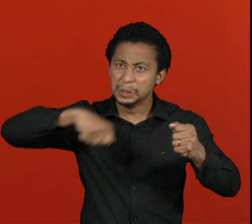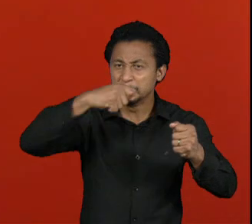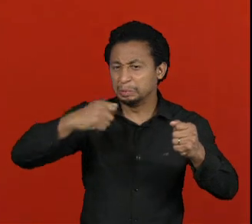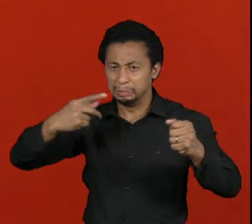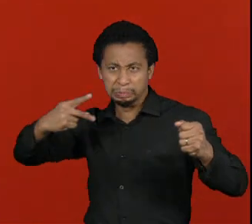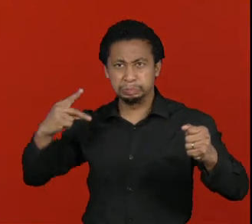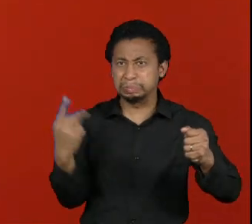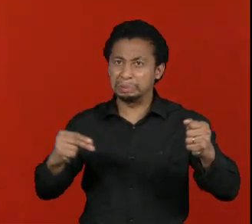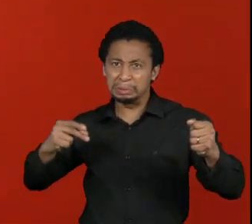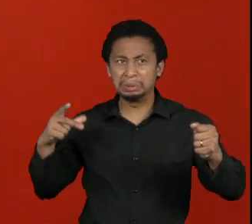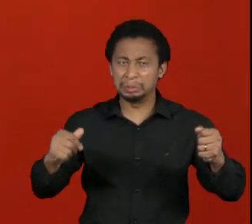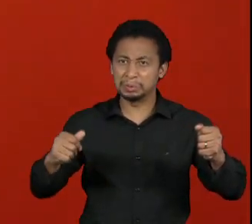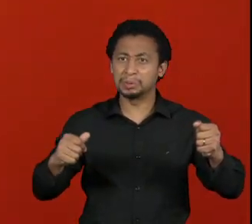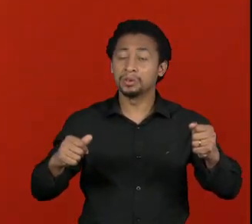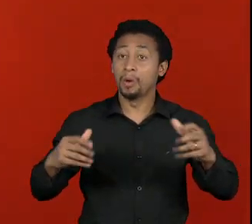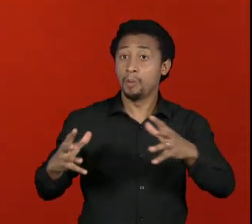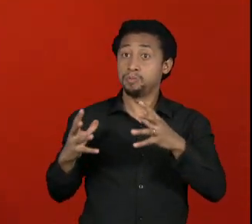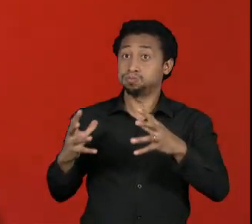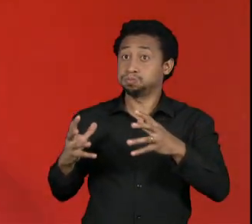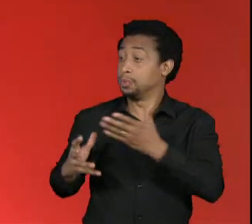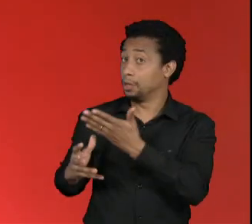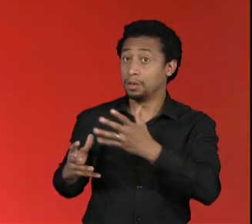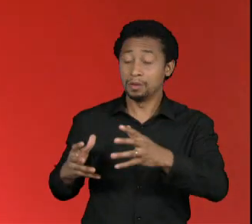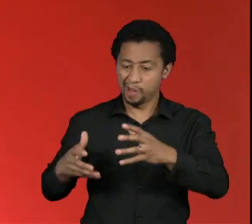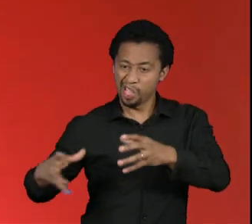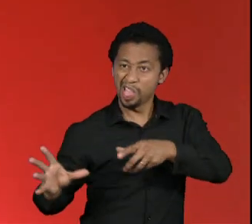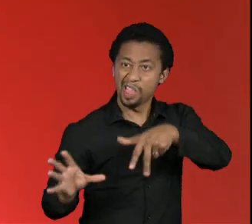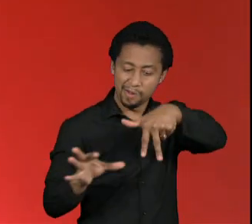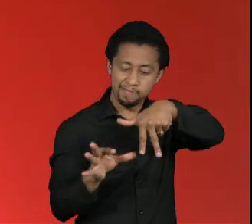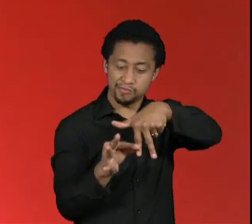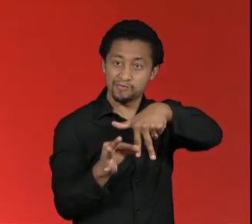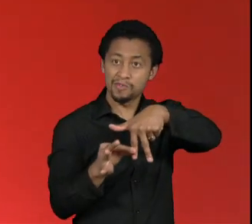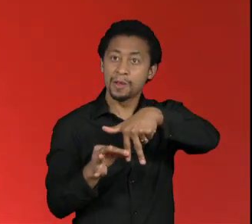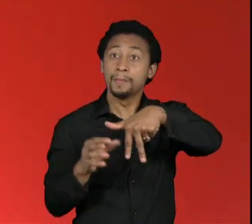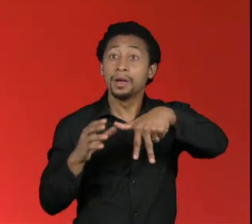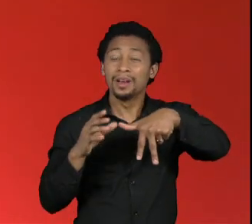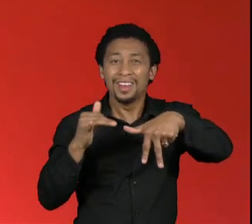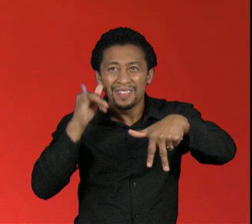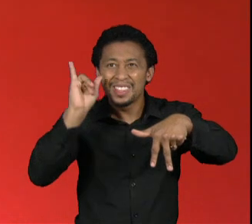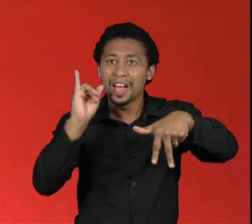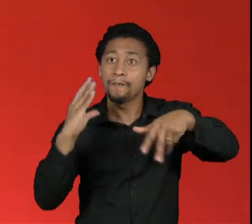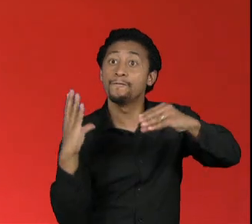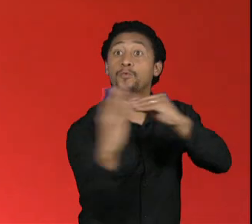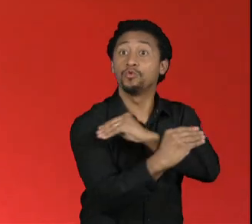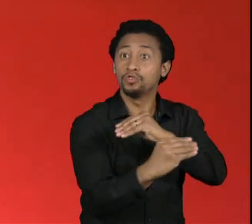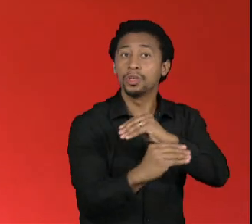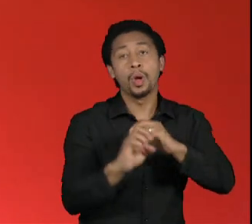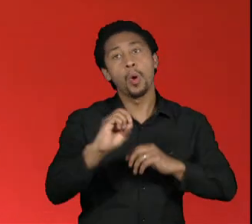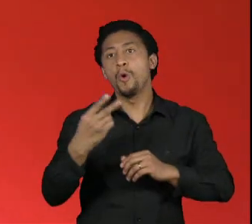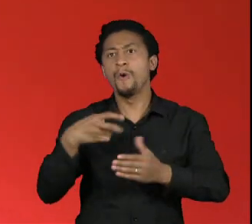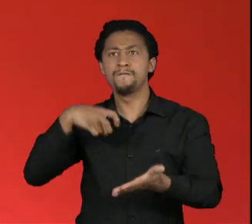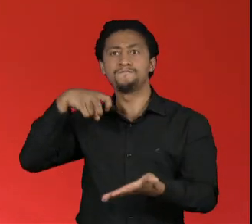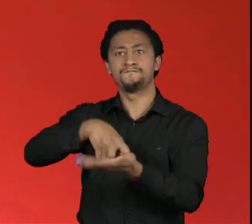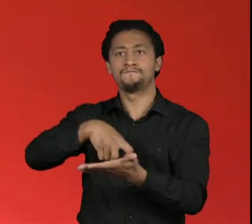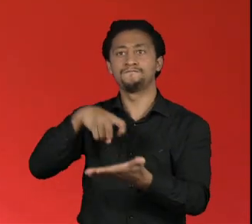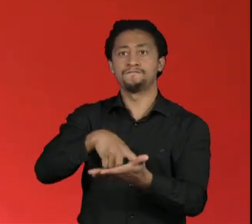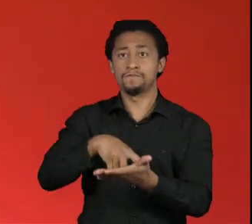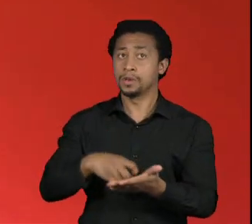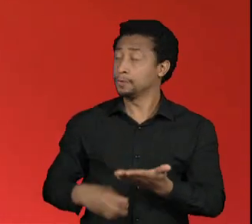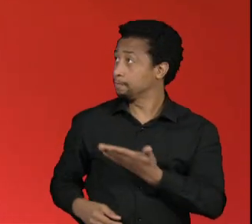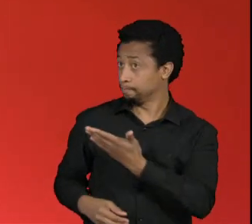Correntes nessa bola aí para impedir, né, que escravizados fugissem, né, ou para castigá-los, né. E na